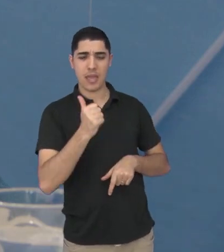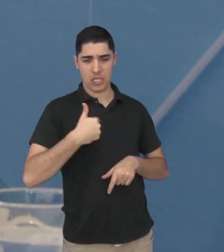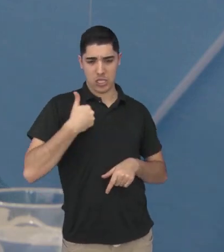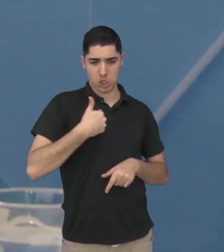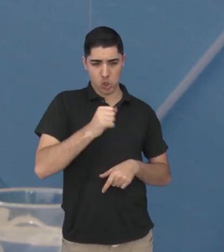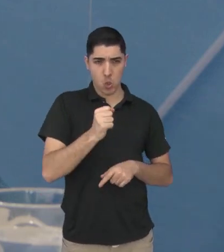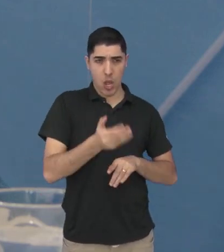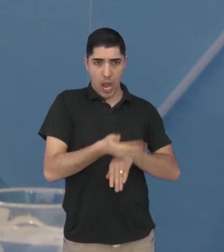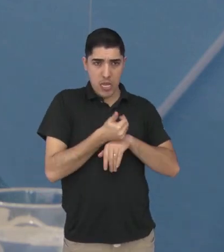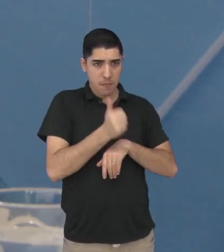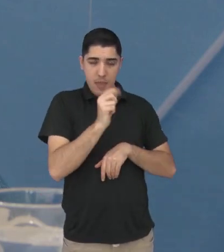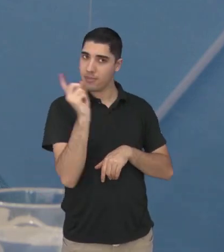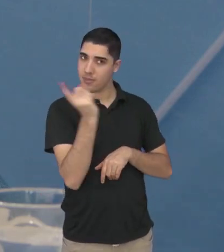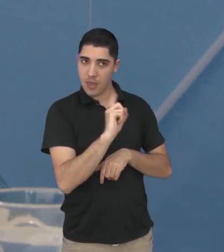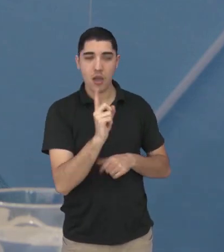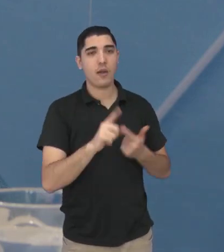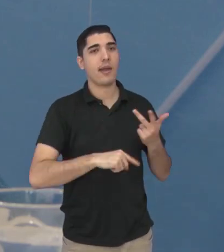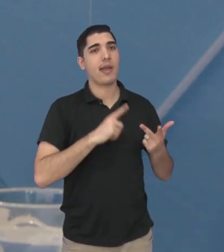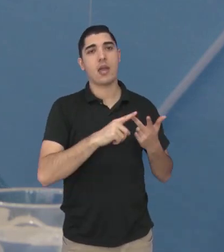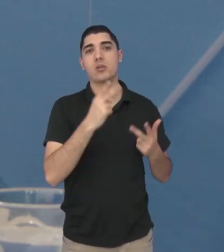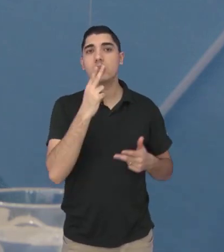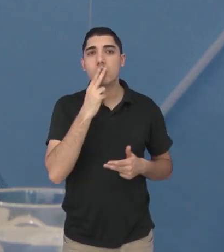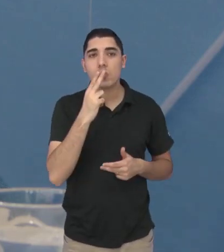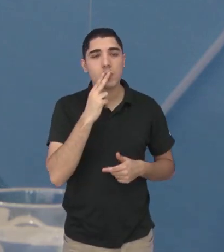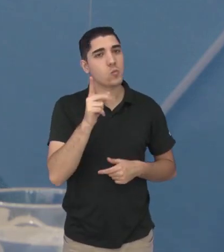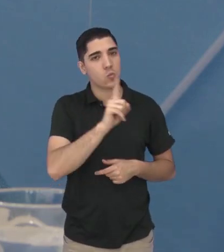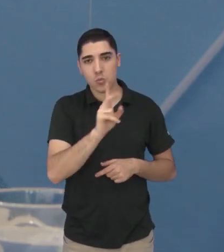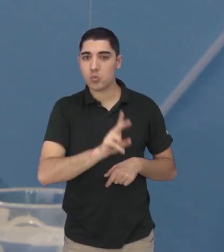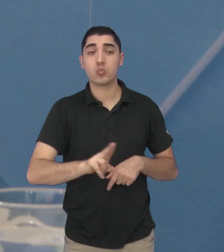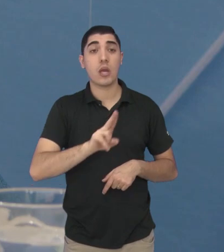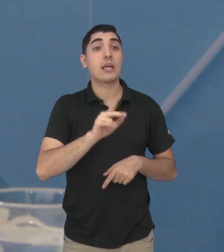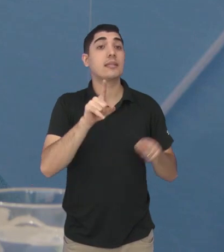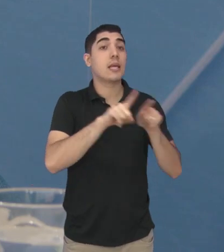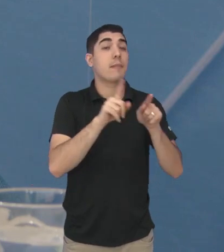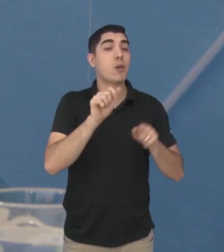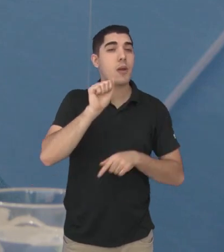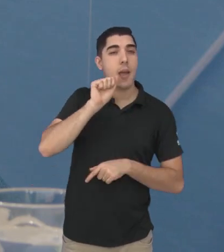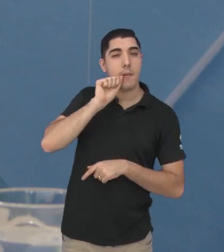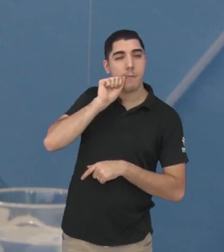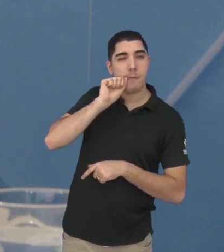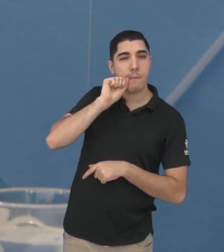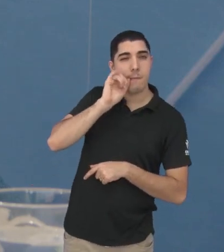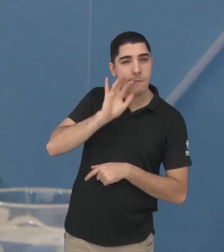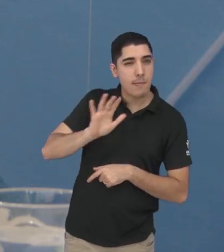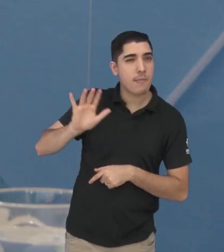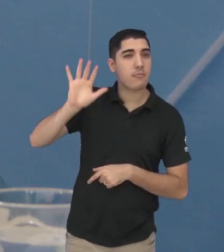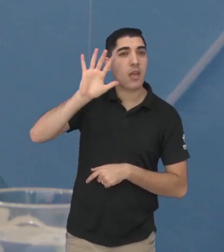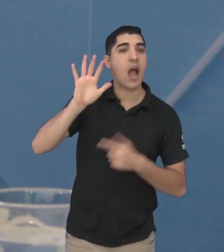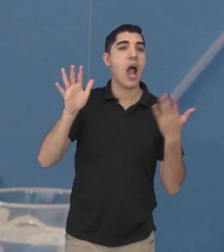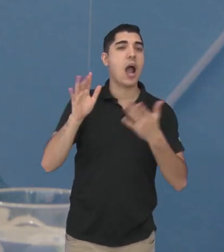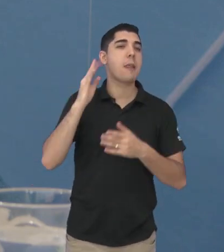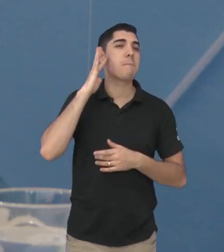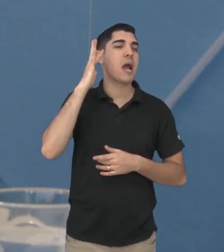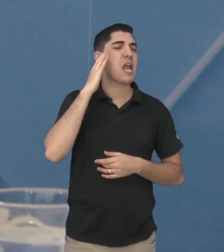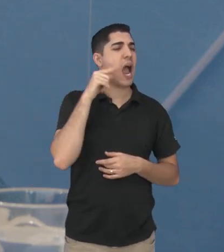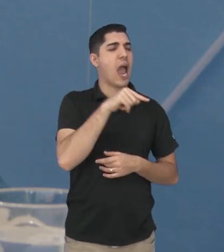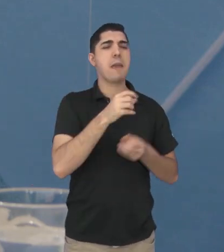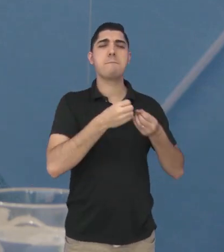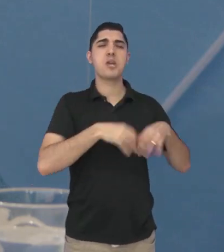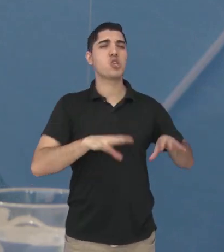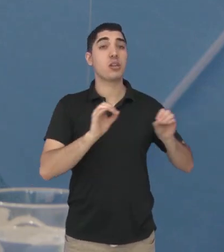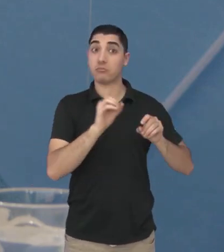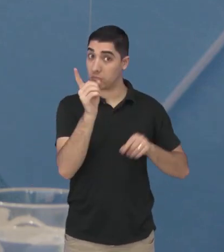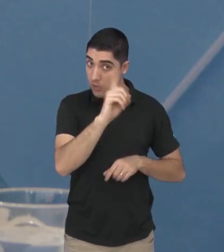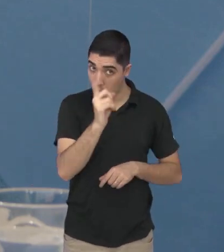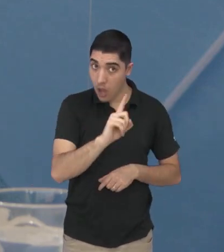18 anos, não faça uso do cigarro. Agora, parece que o cigarro eletrônico ficou uma coisa inofensiva e não é,